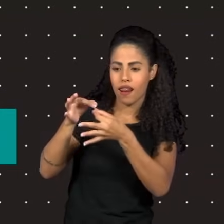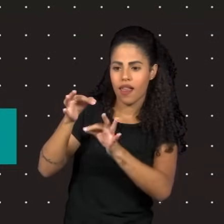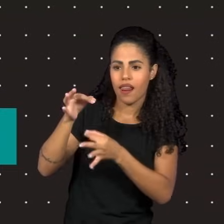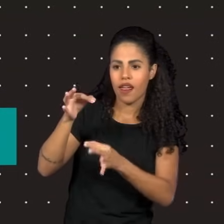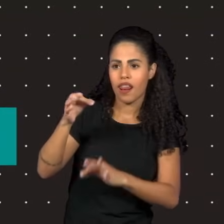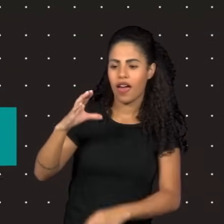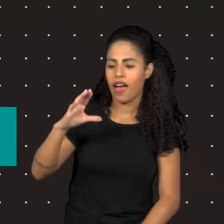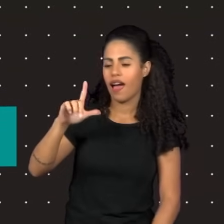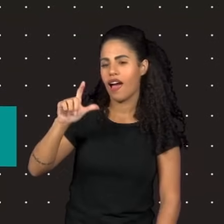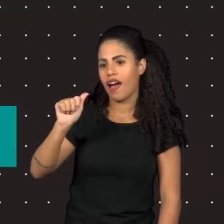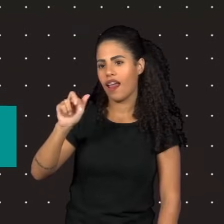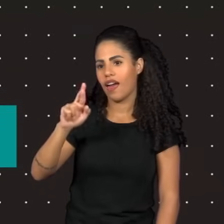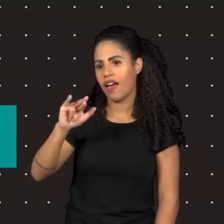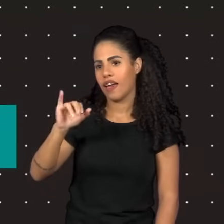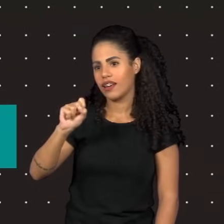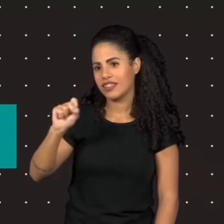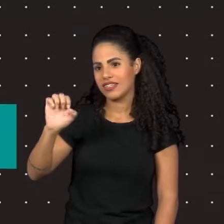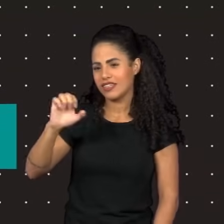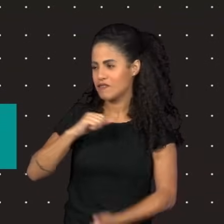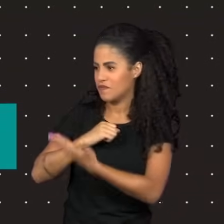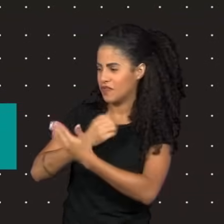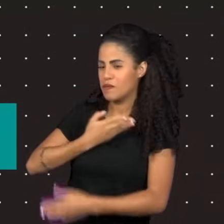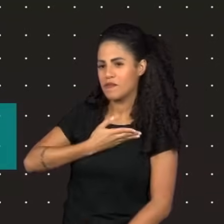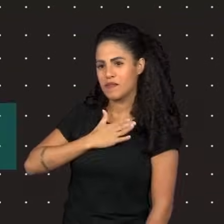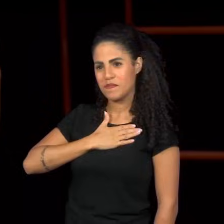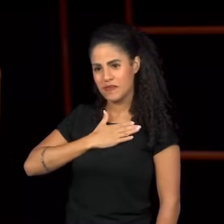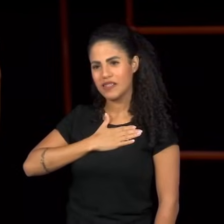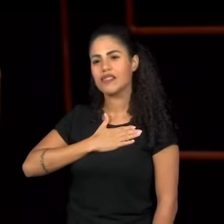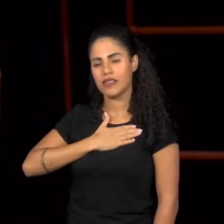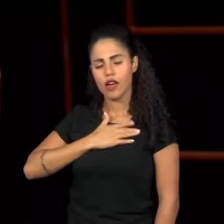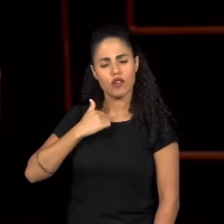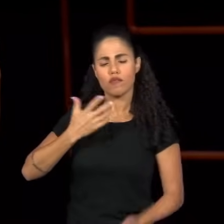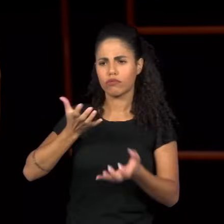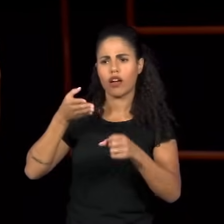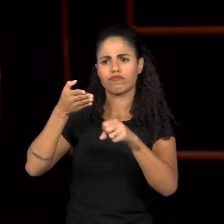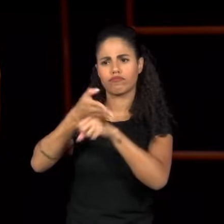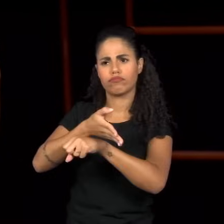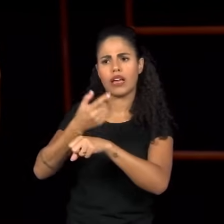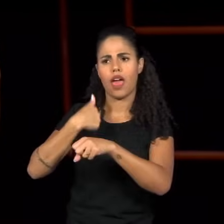minha querida amiga, que eu faço questão de